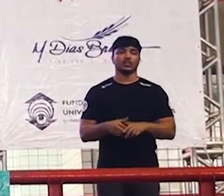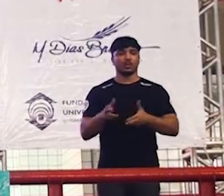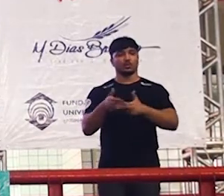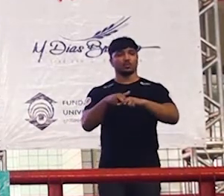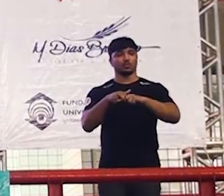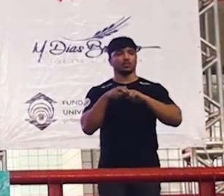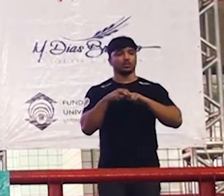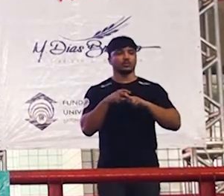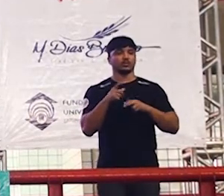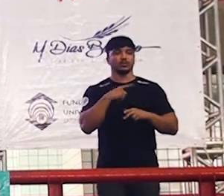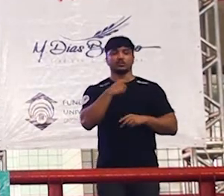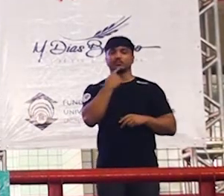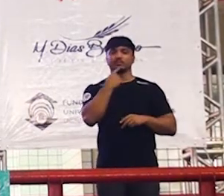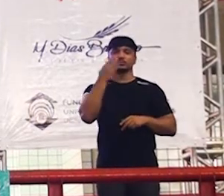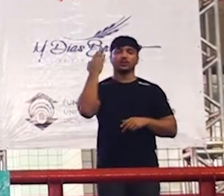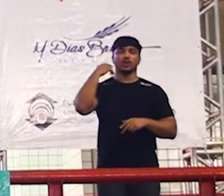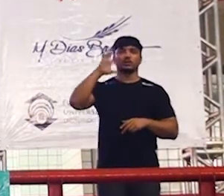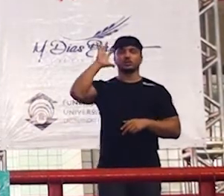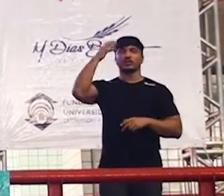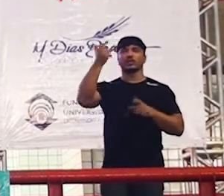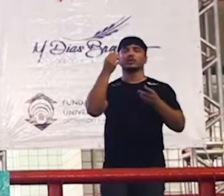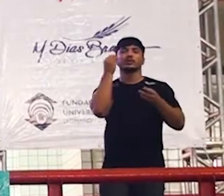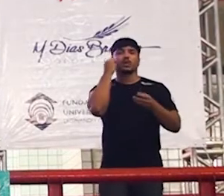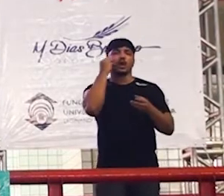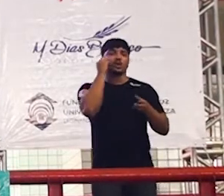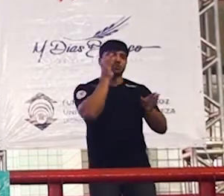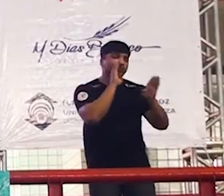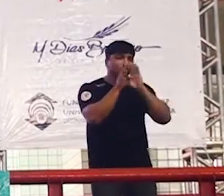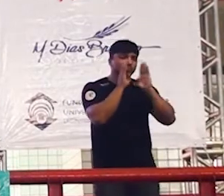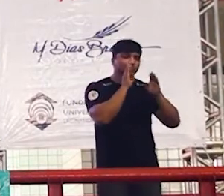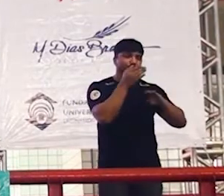Então, dia desses, resolvi fazer um teste